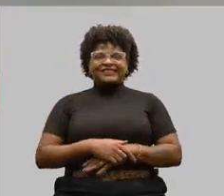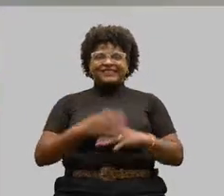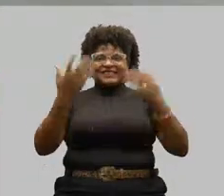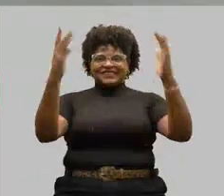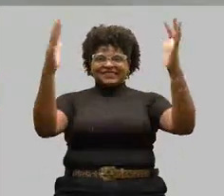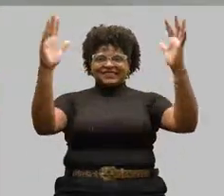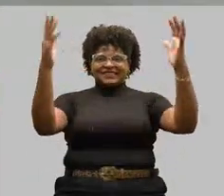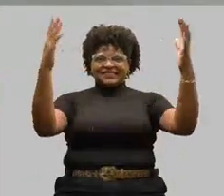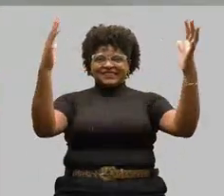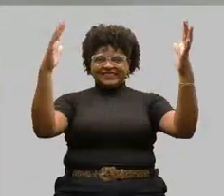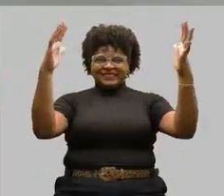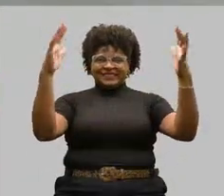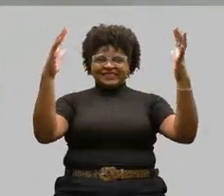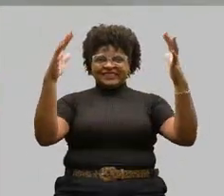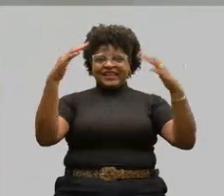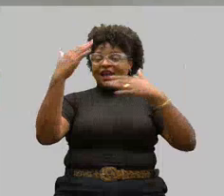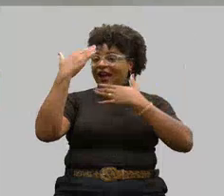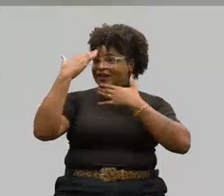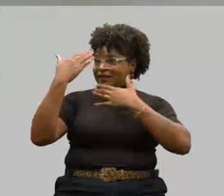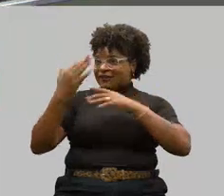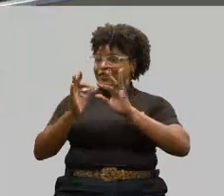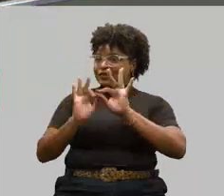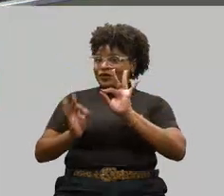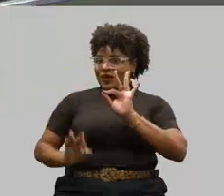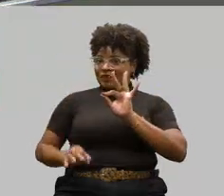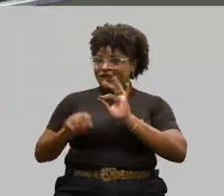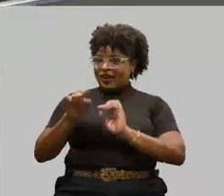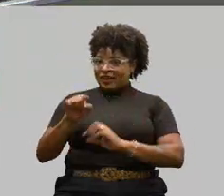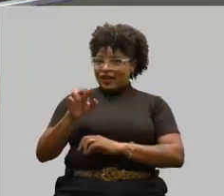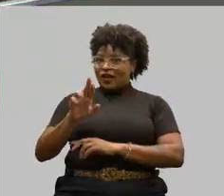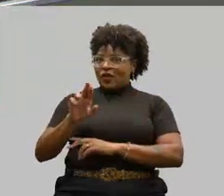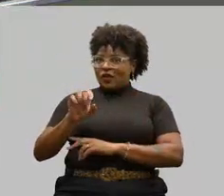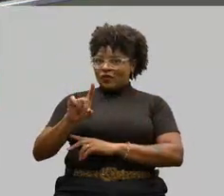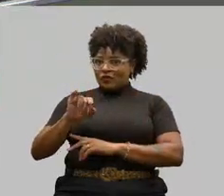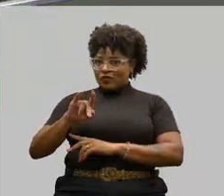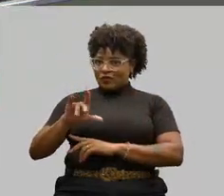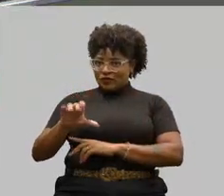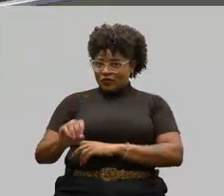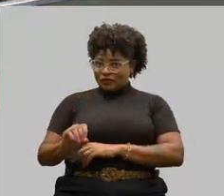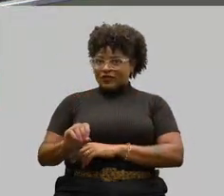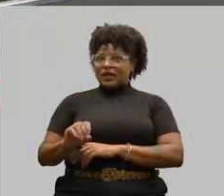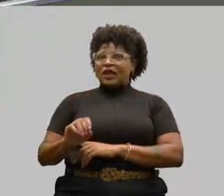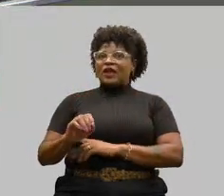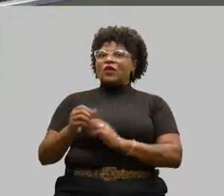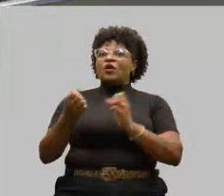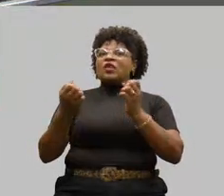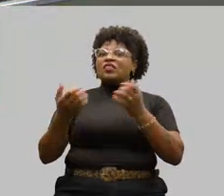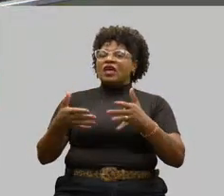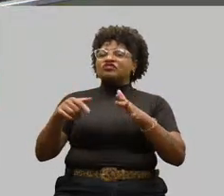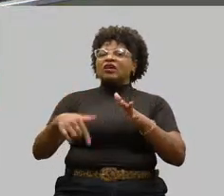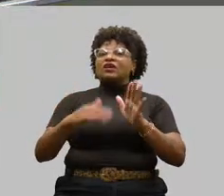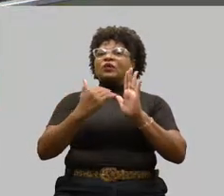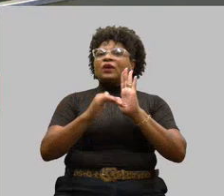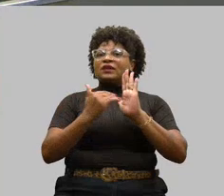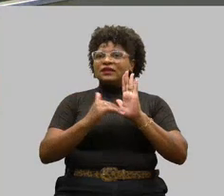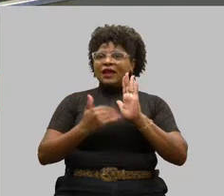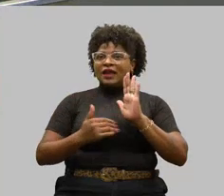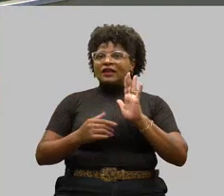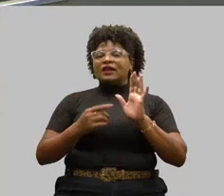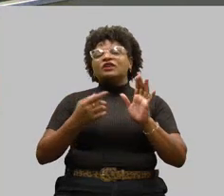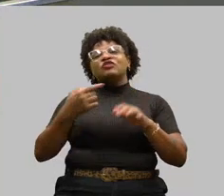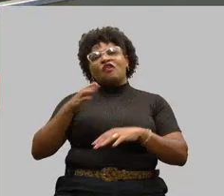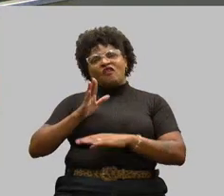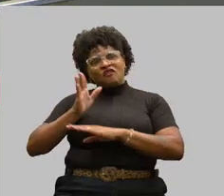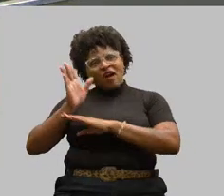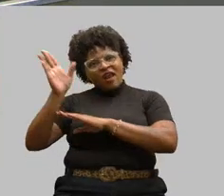agradeço as palavras do Rodrigo Magela basta ele deixar o endereço para nós a do Genaro nós vamos lá tomar um suco